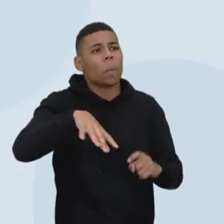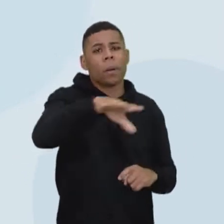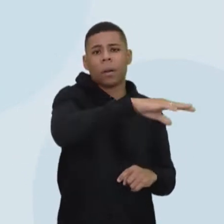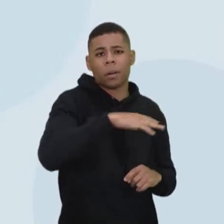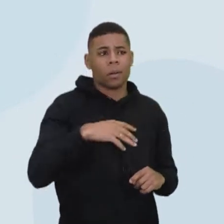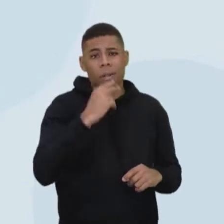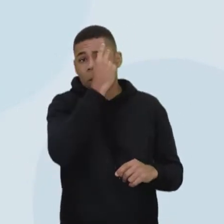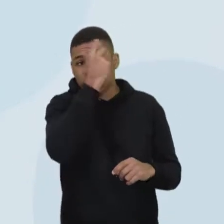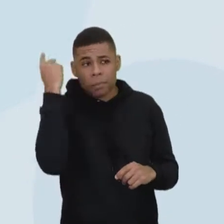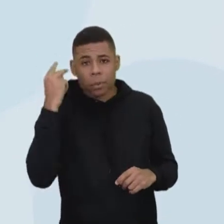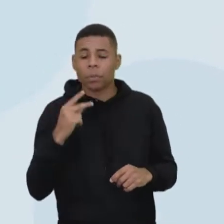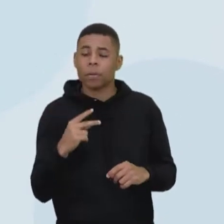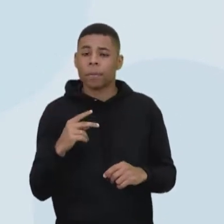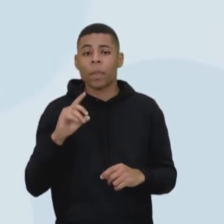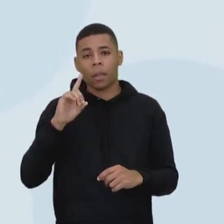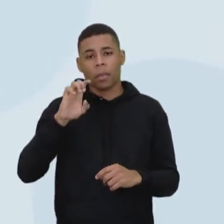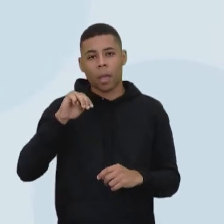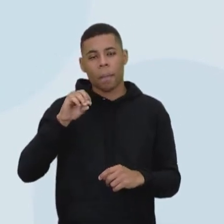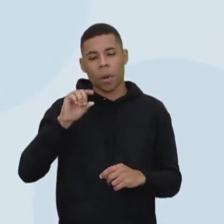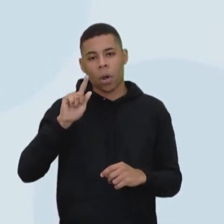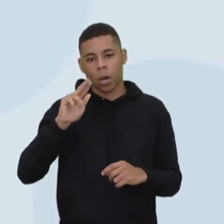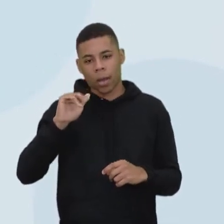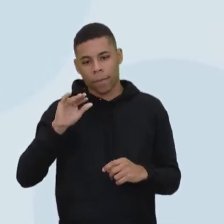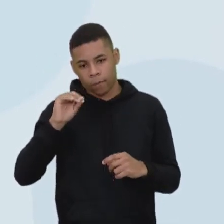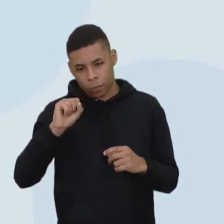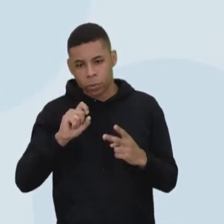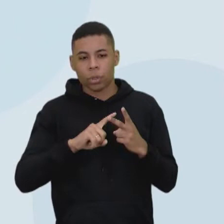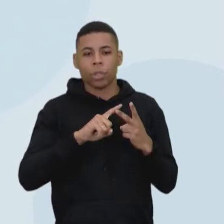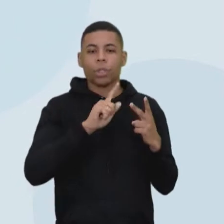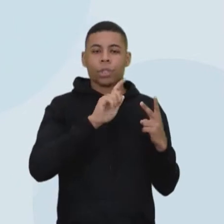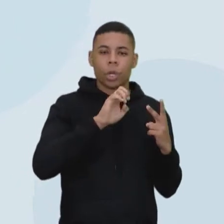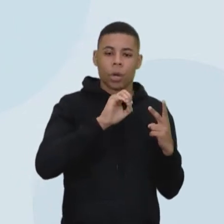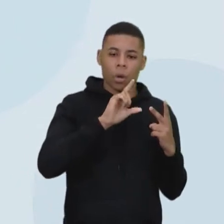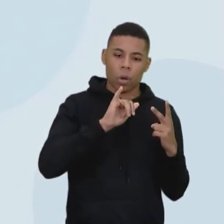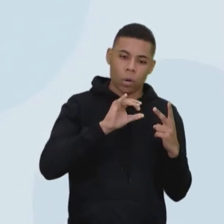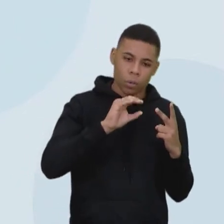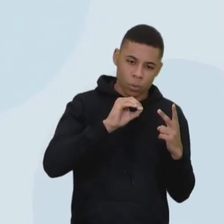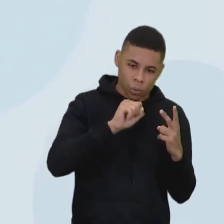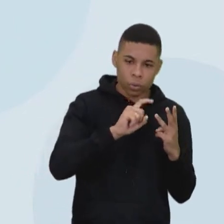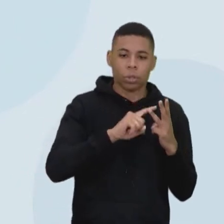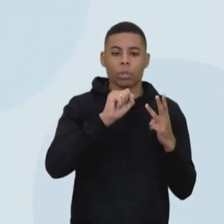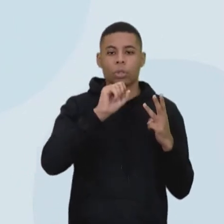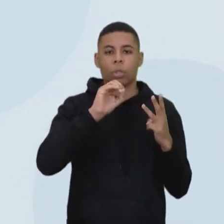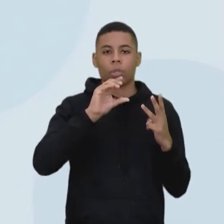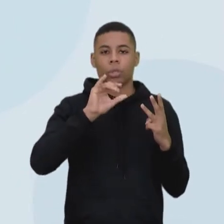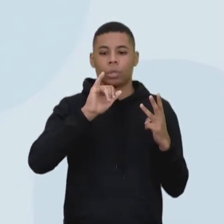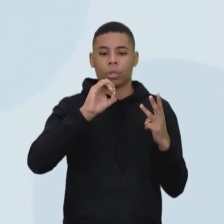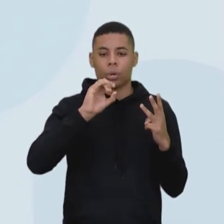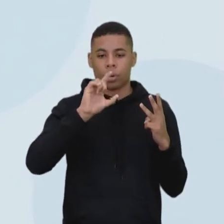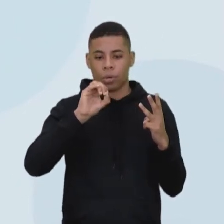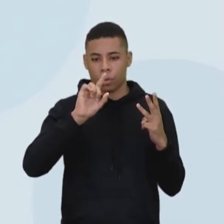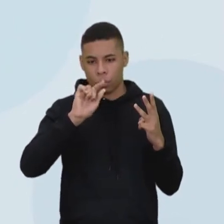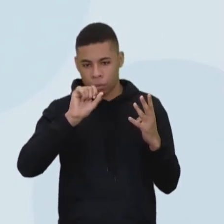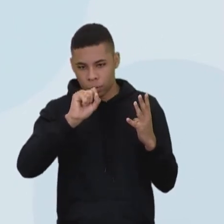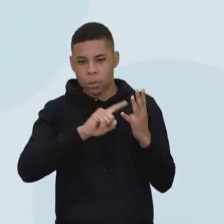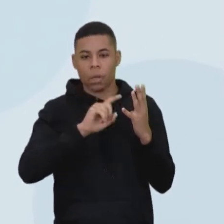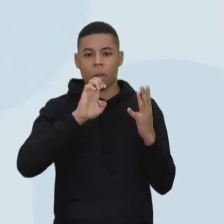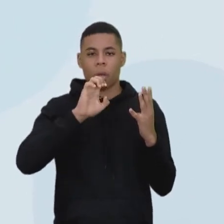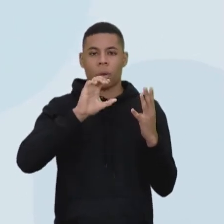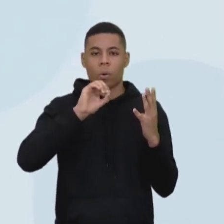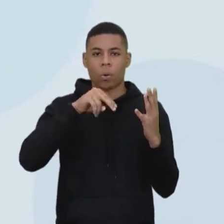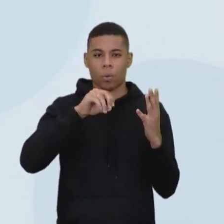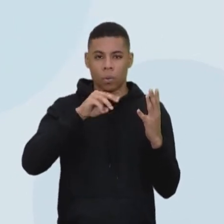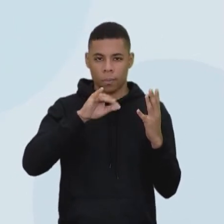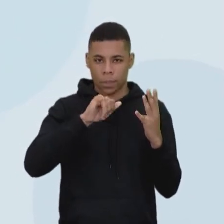demógrafos, geógrafos, sociólogos e economistas. Portanto, existem diversos estudos e apontamentos